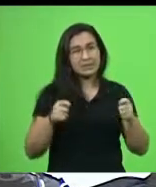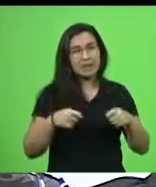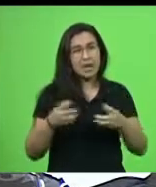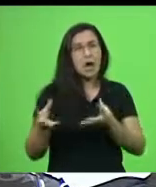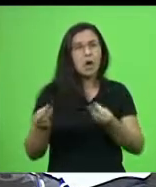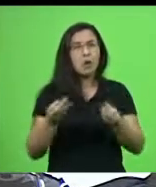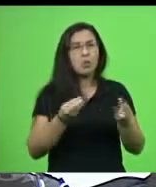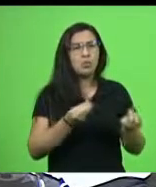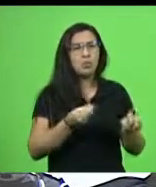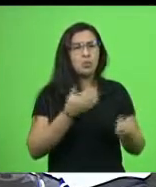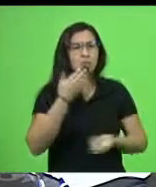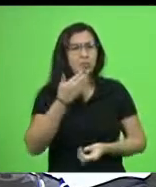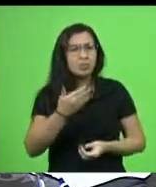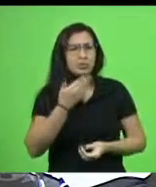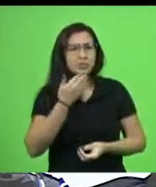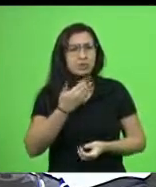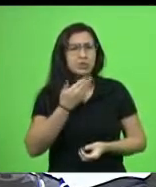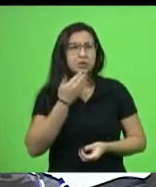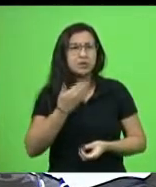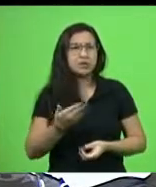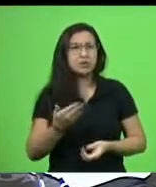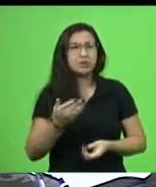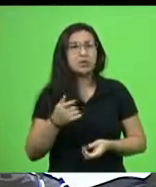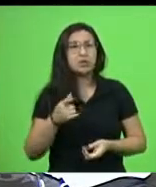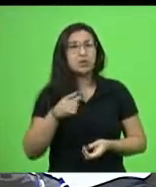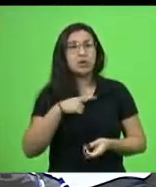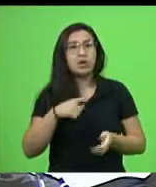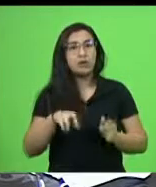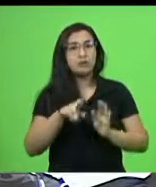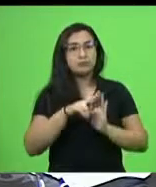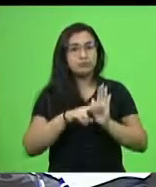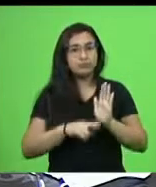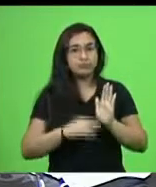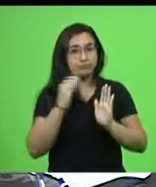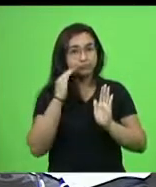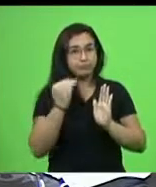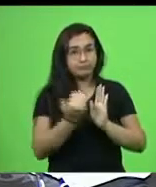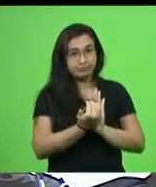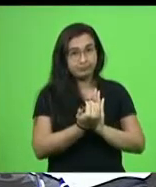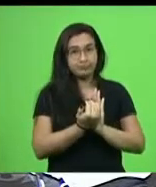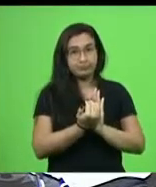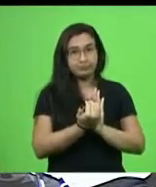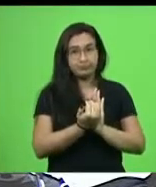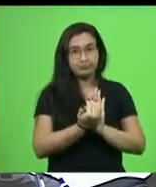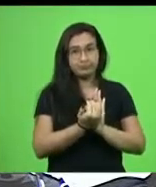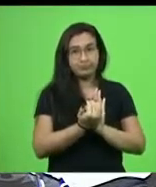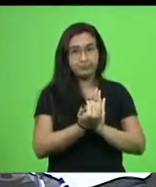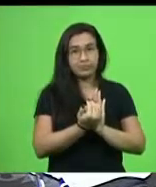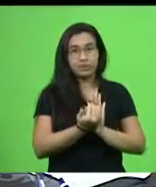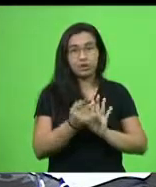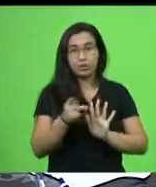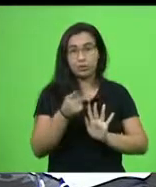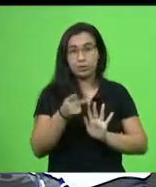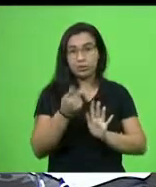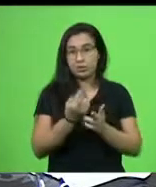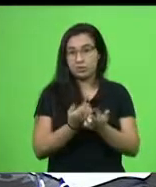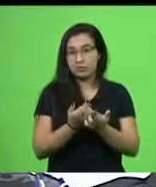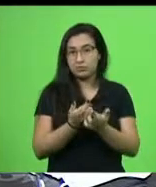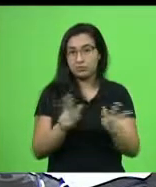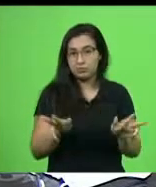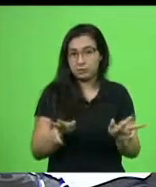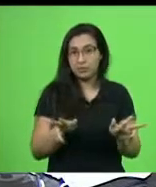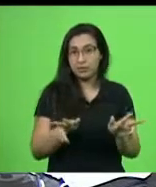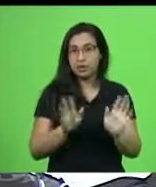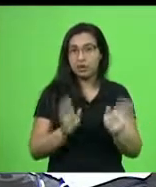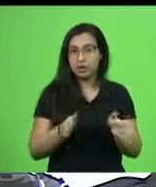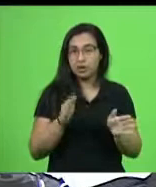demandas que se apresentam têm sido regulamentadas através de portaria, como a já